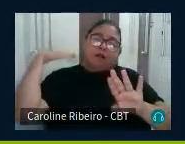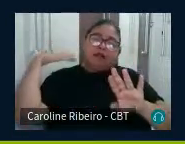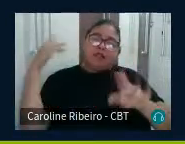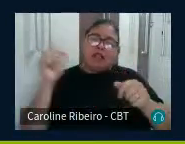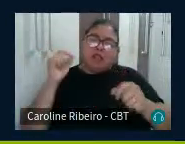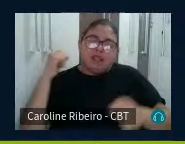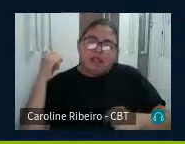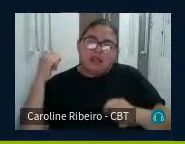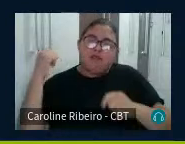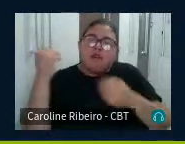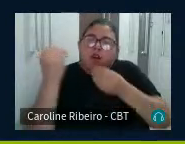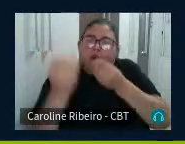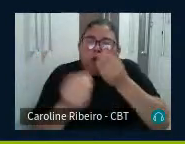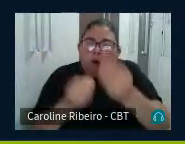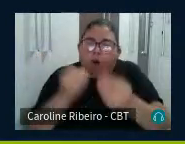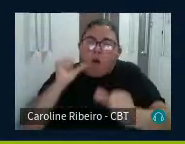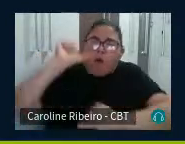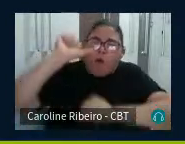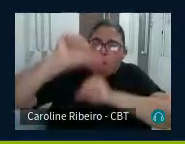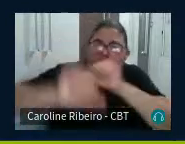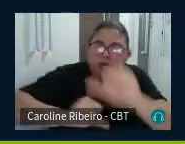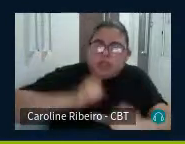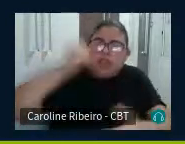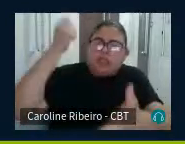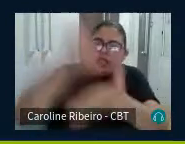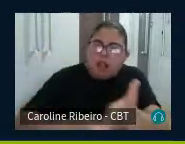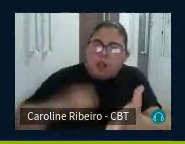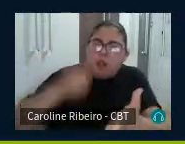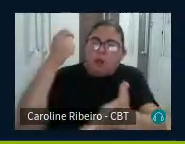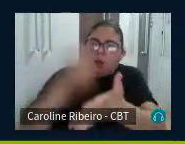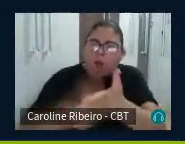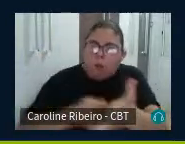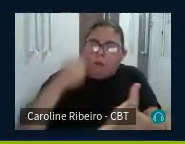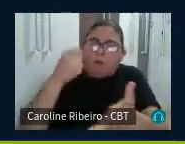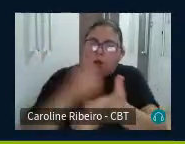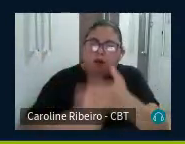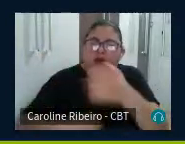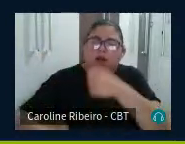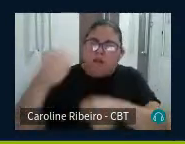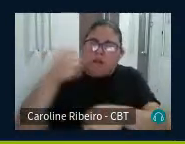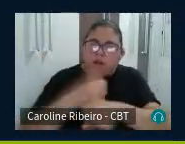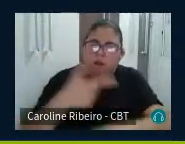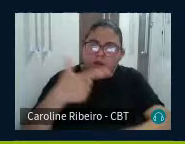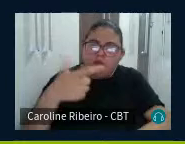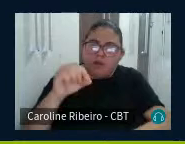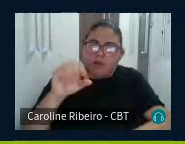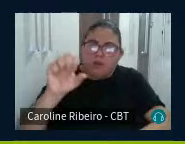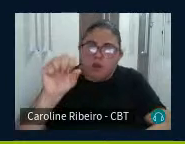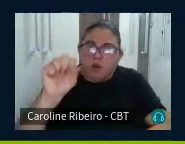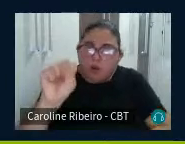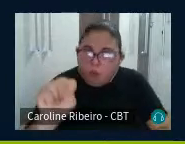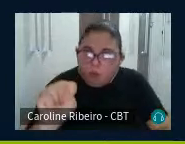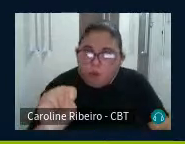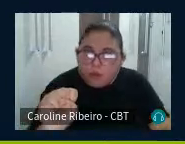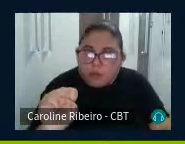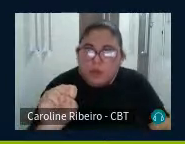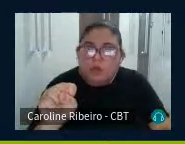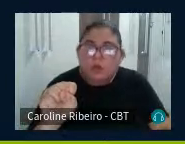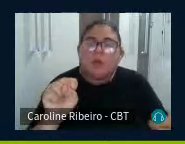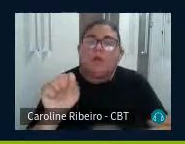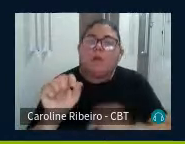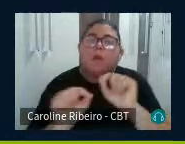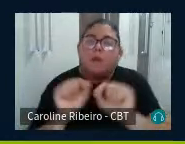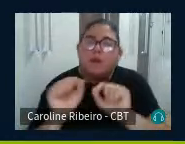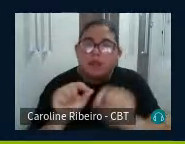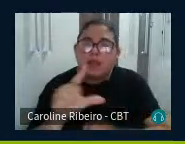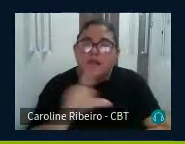para as mudanças, né? E aí, em 2008, ó, recentemente, né? Do 2008,